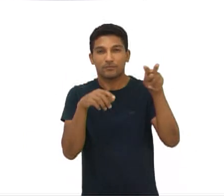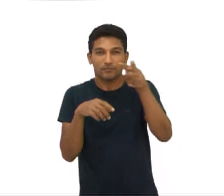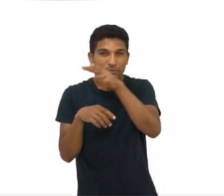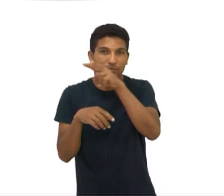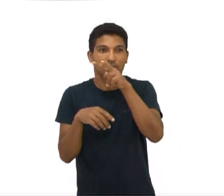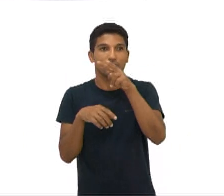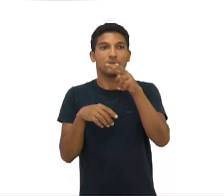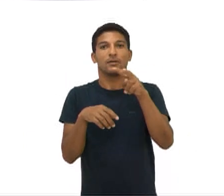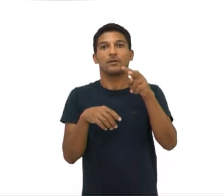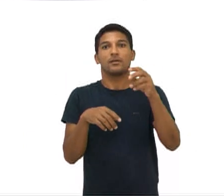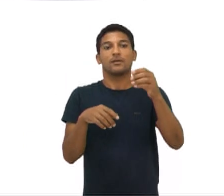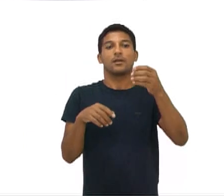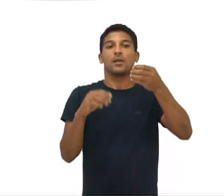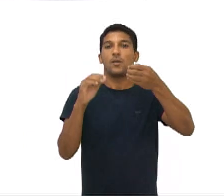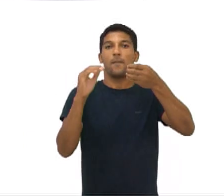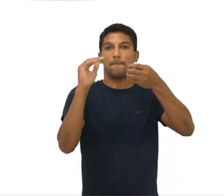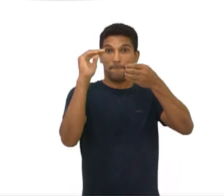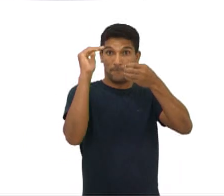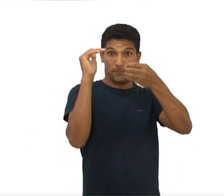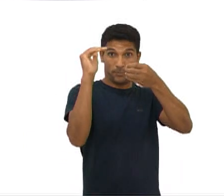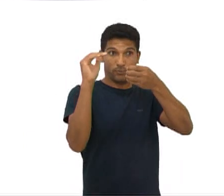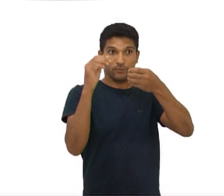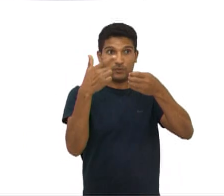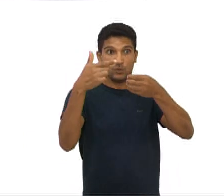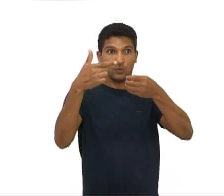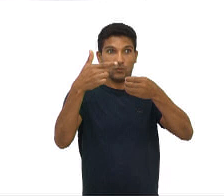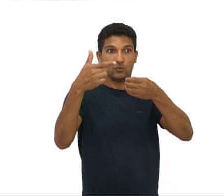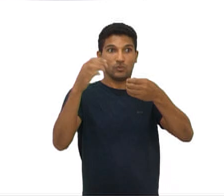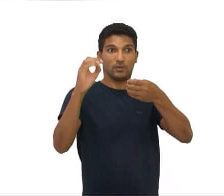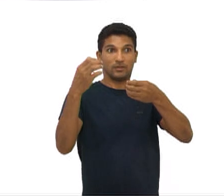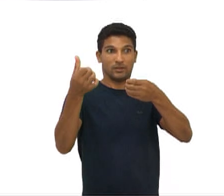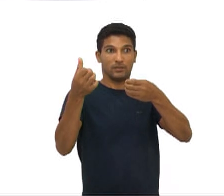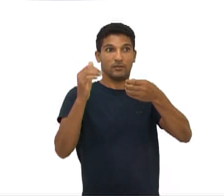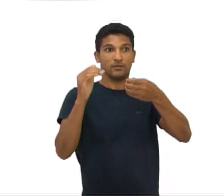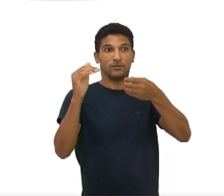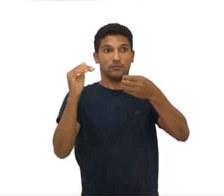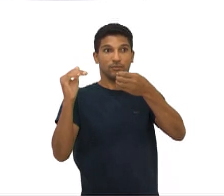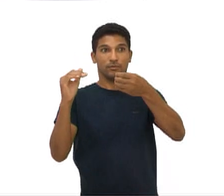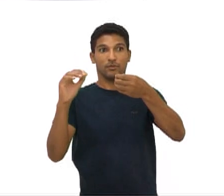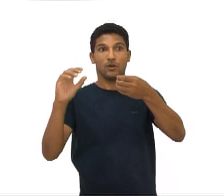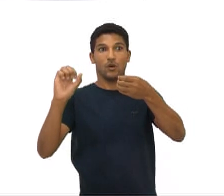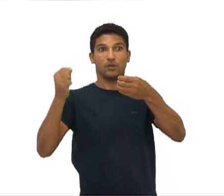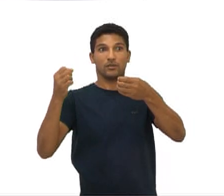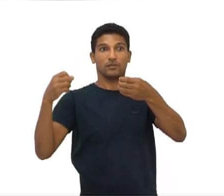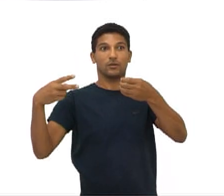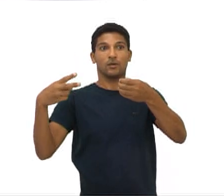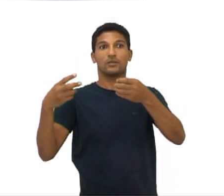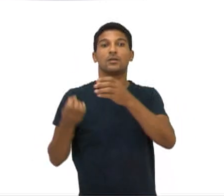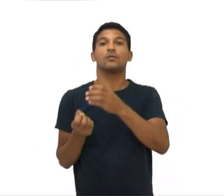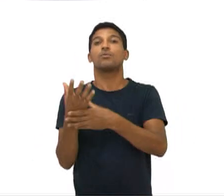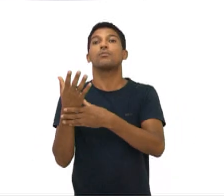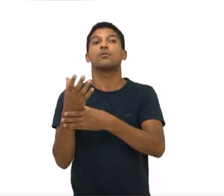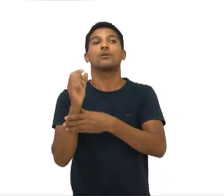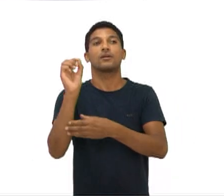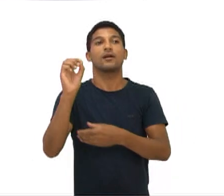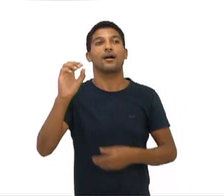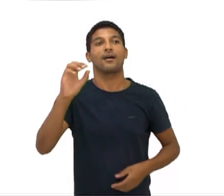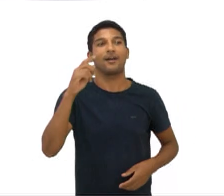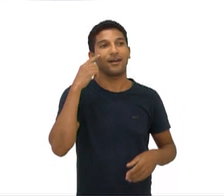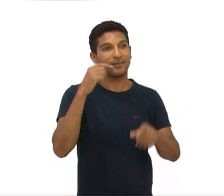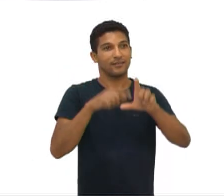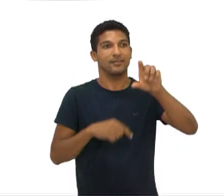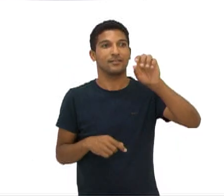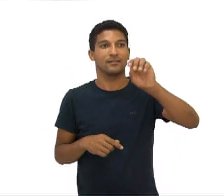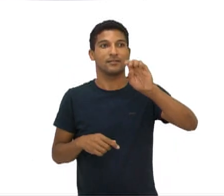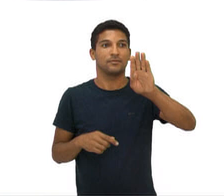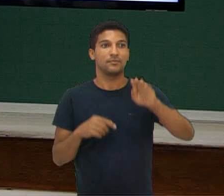2 unidades do número atômico para 82. Se torna, então, quem tem número atômico 82 é o chumbo,